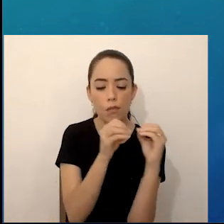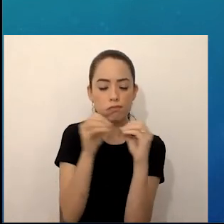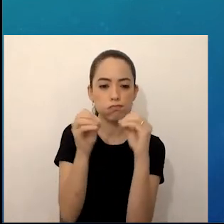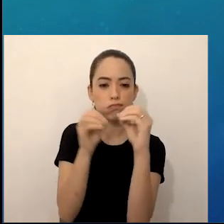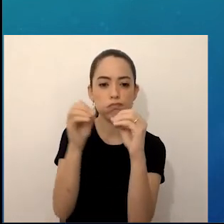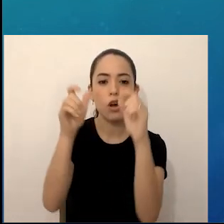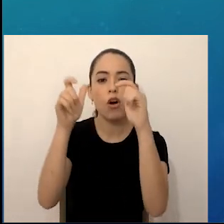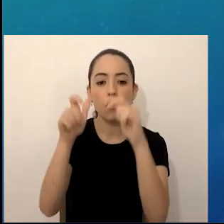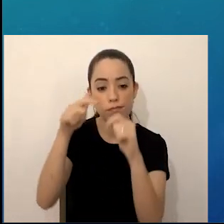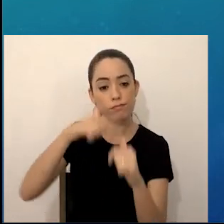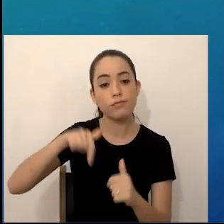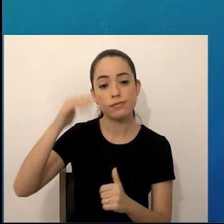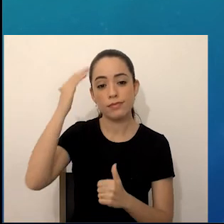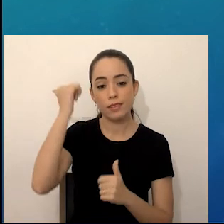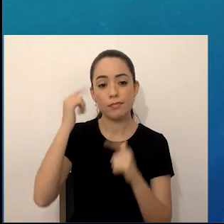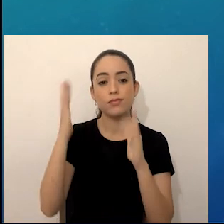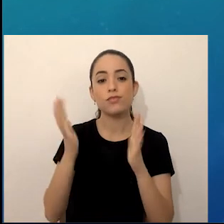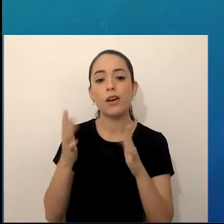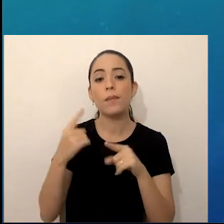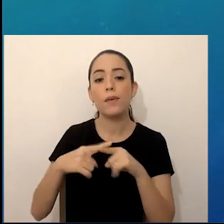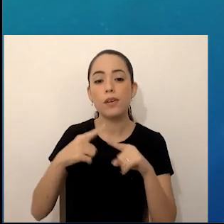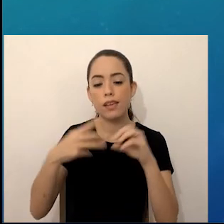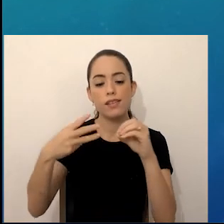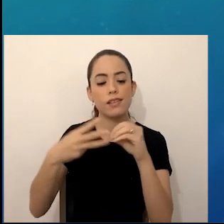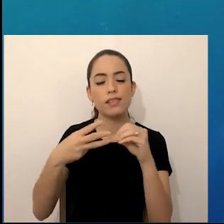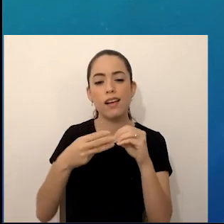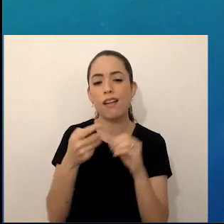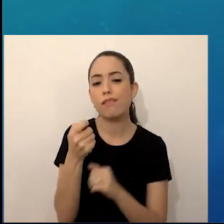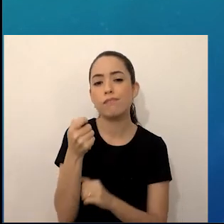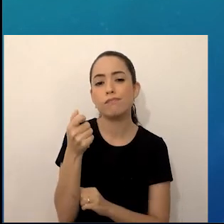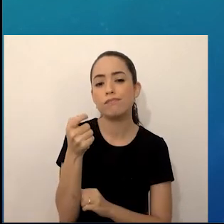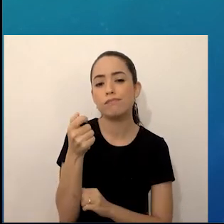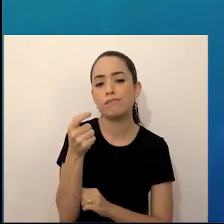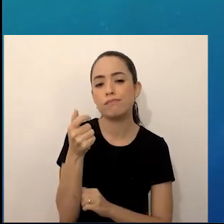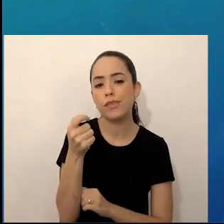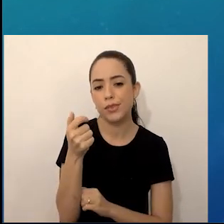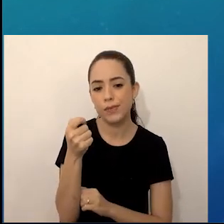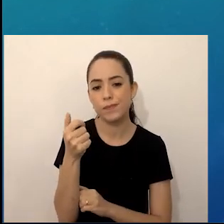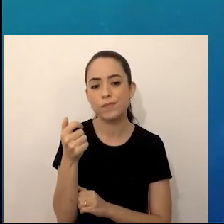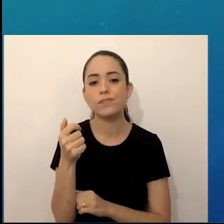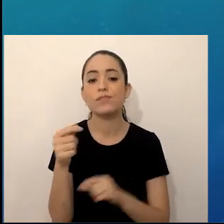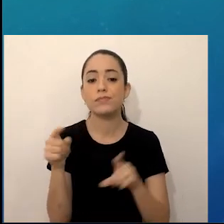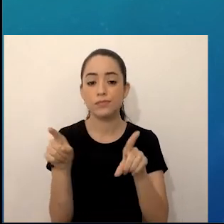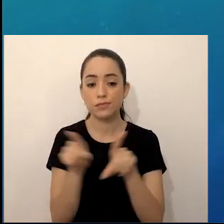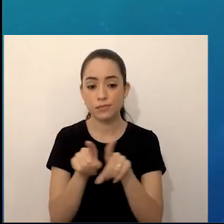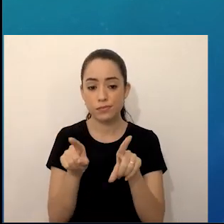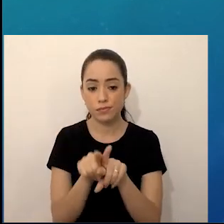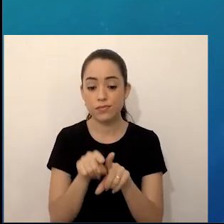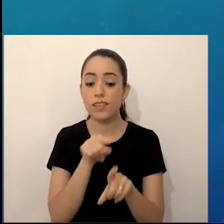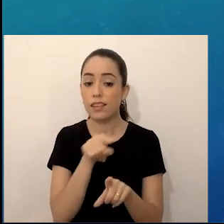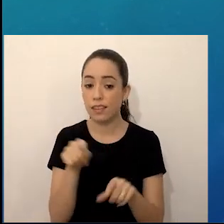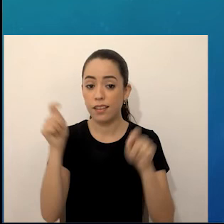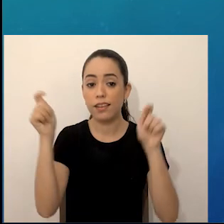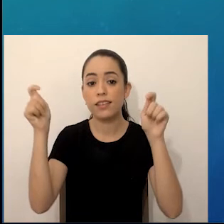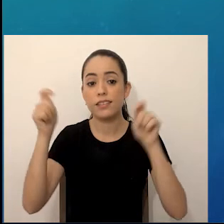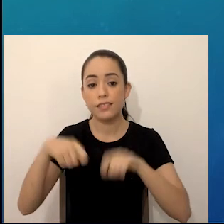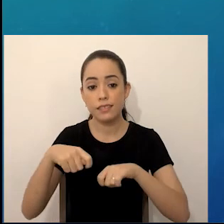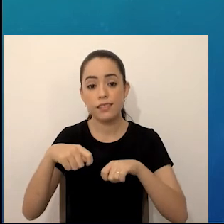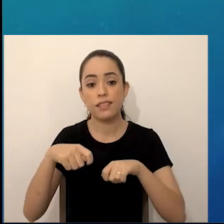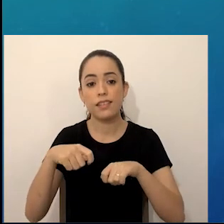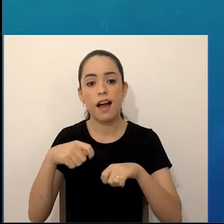células, já que é formado por relativamente poucas células e pode ainda